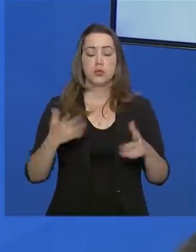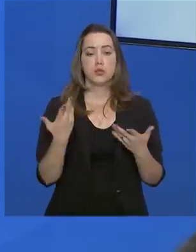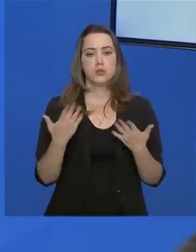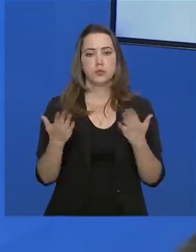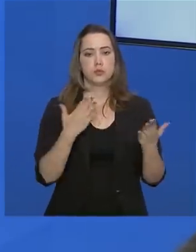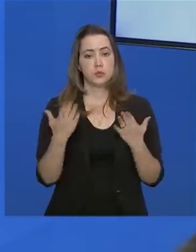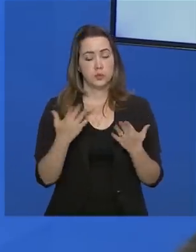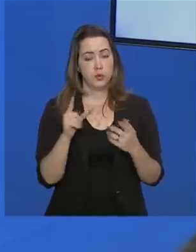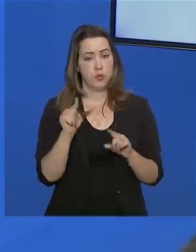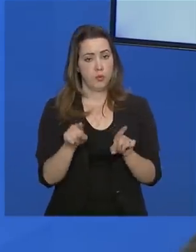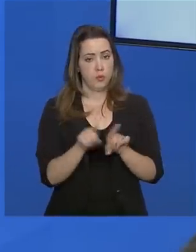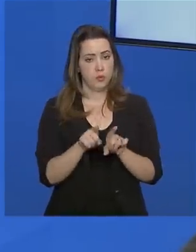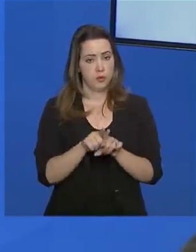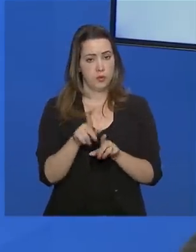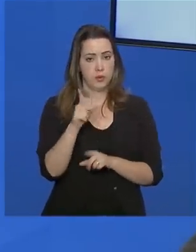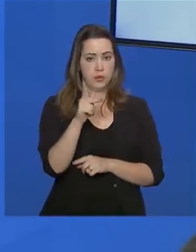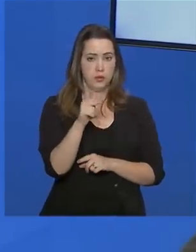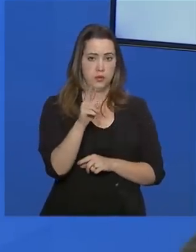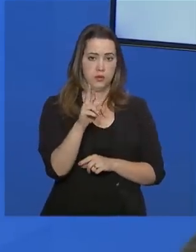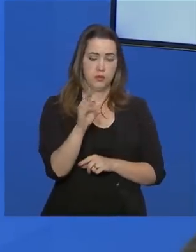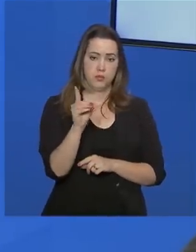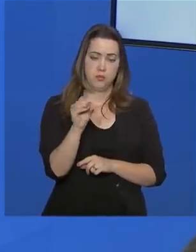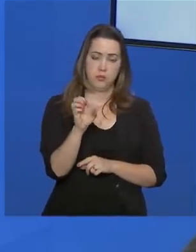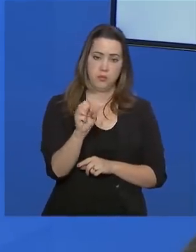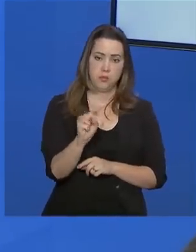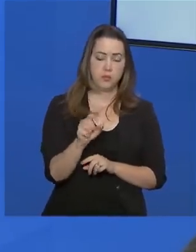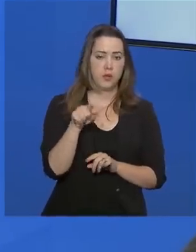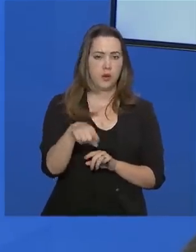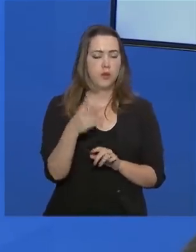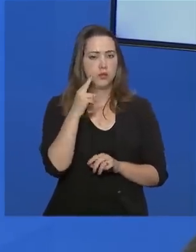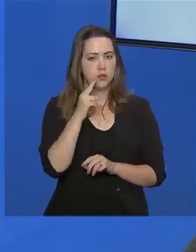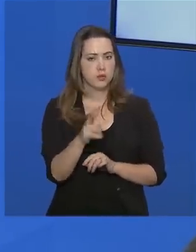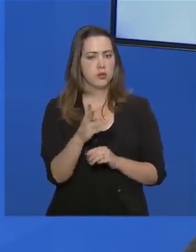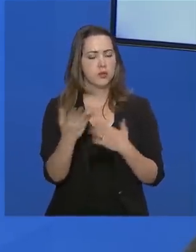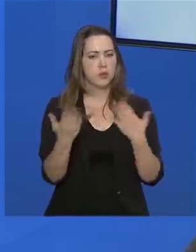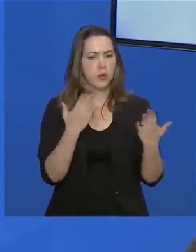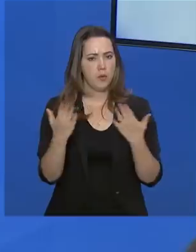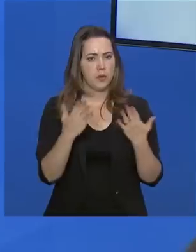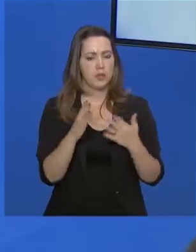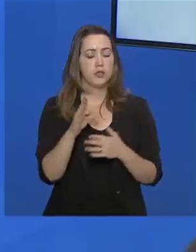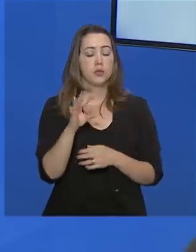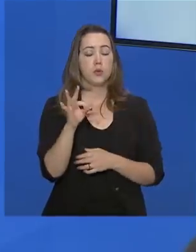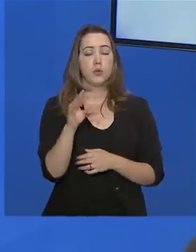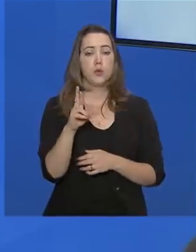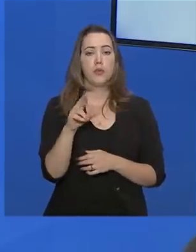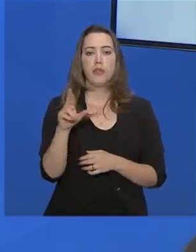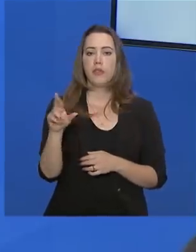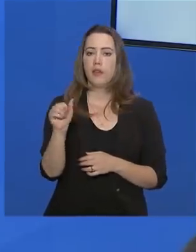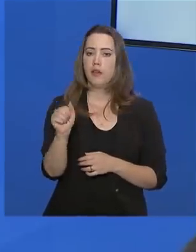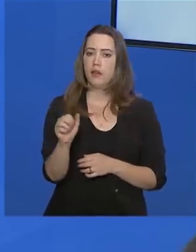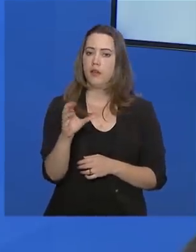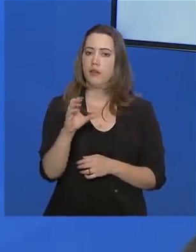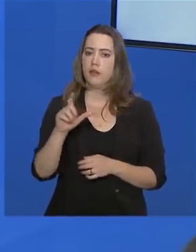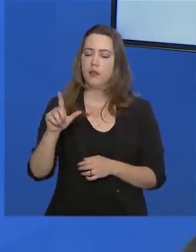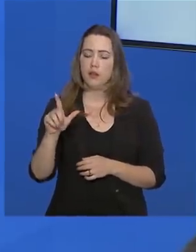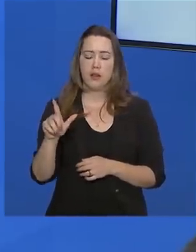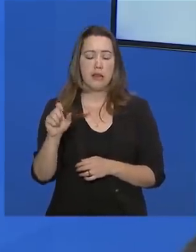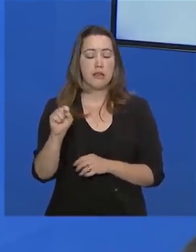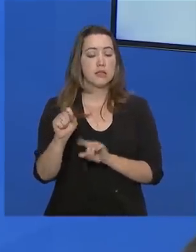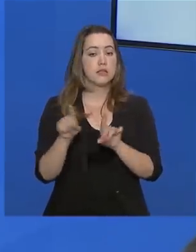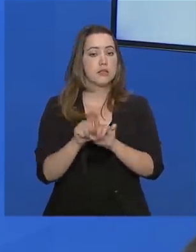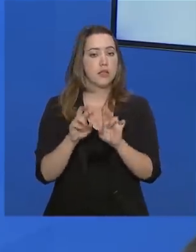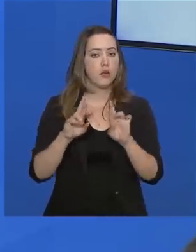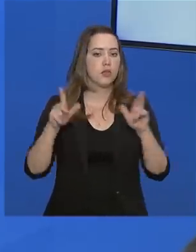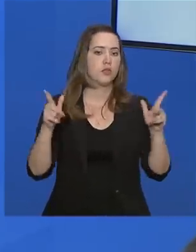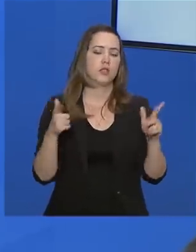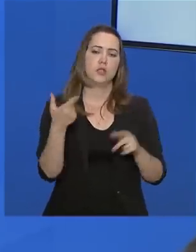litro do desmatamento do prodes e deduzo que está sendo regenerado medido pelo terra cresce só ali há um delta de